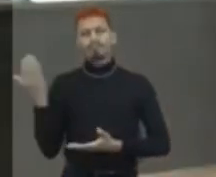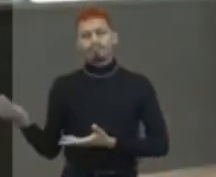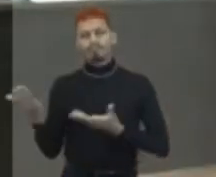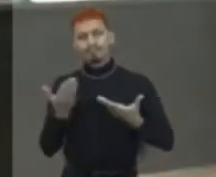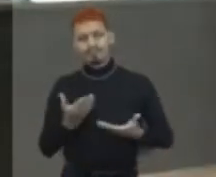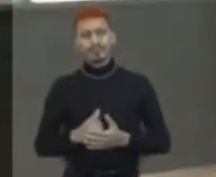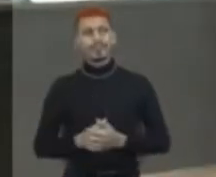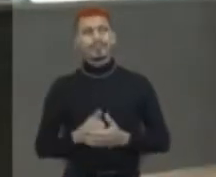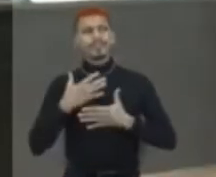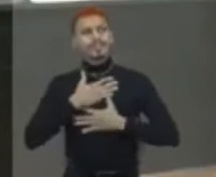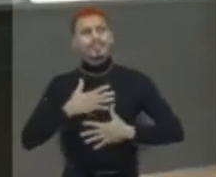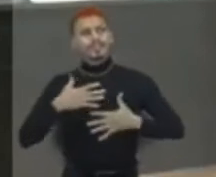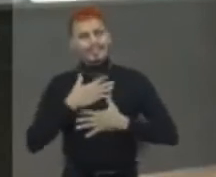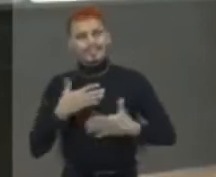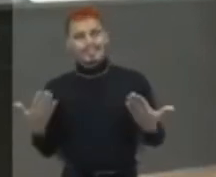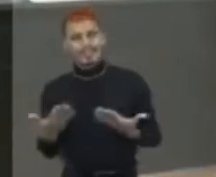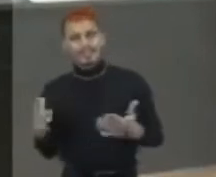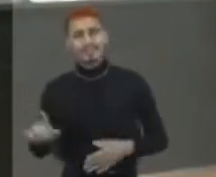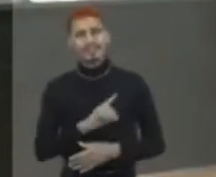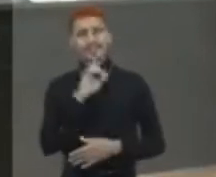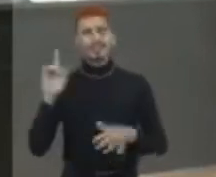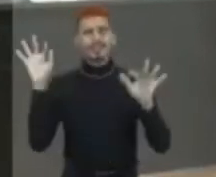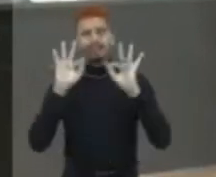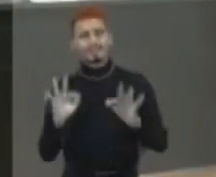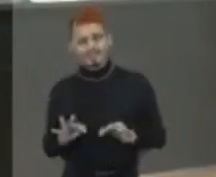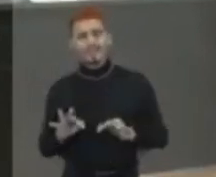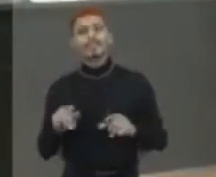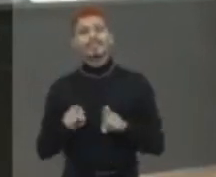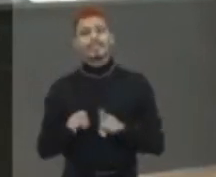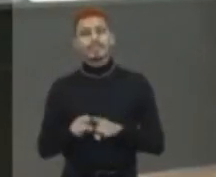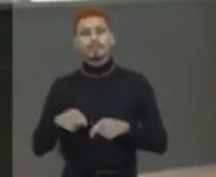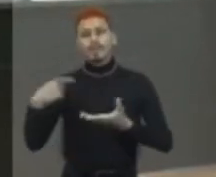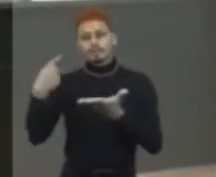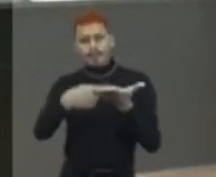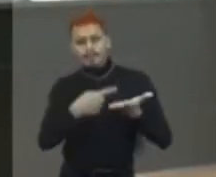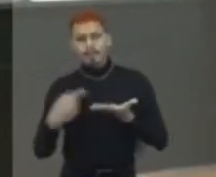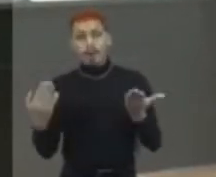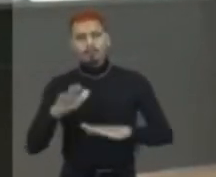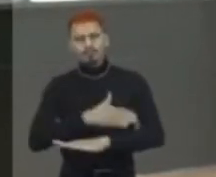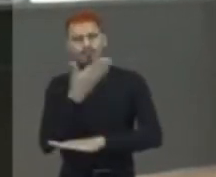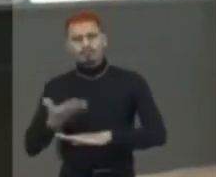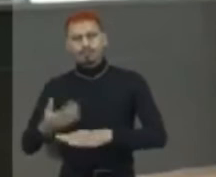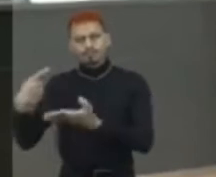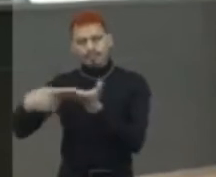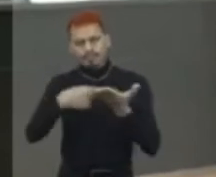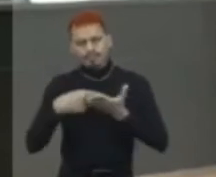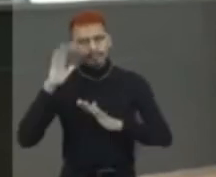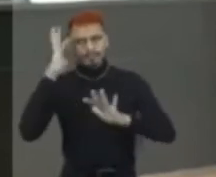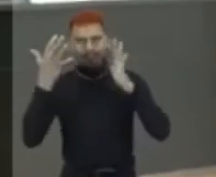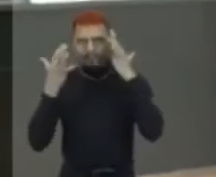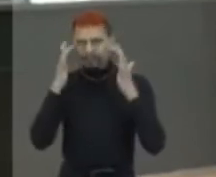Foi muito agradável o nosso dia hoje, passamos o dia juntos e decidimos muitas coisas importantes